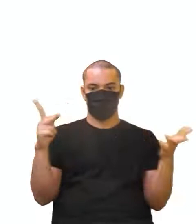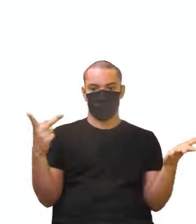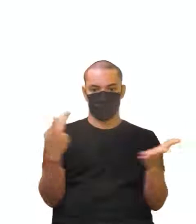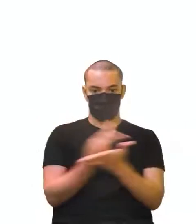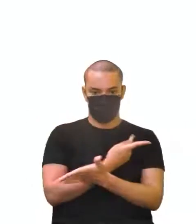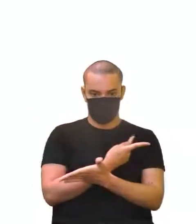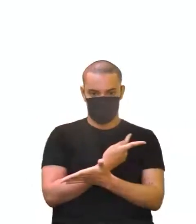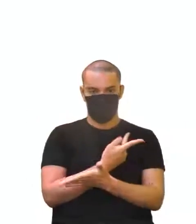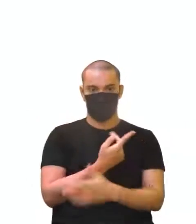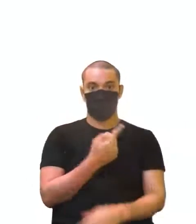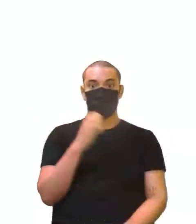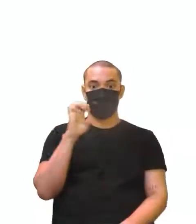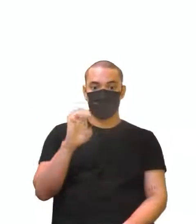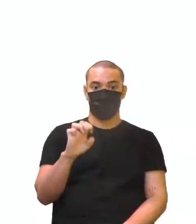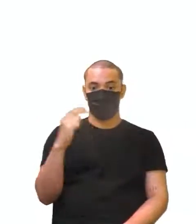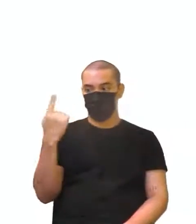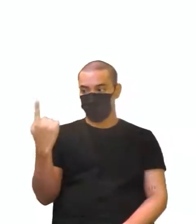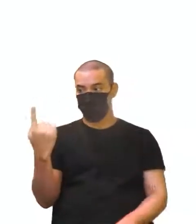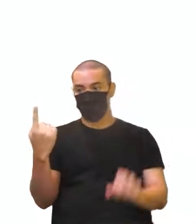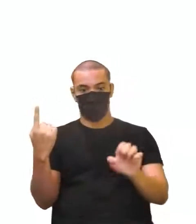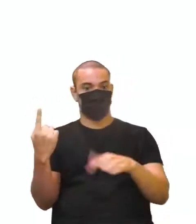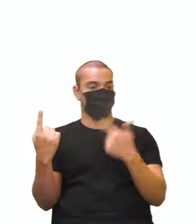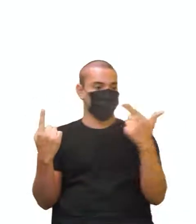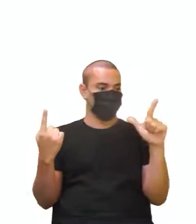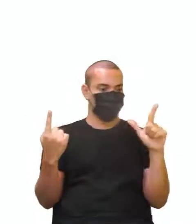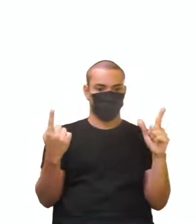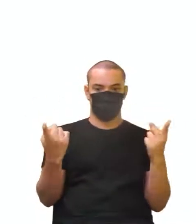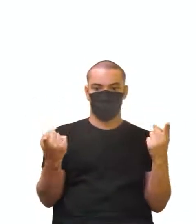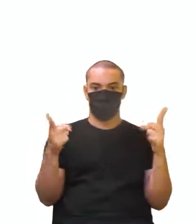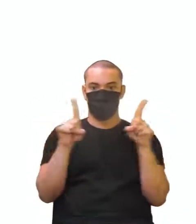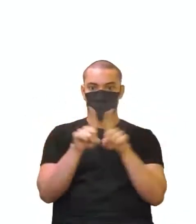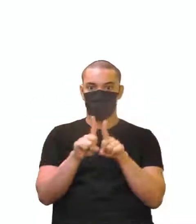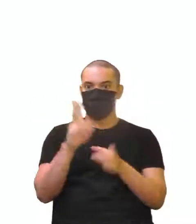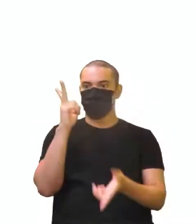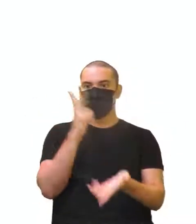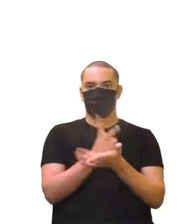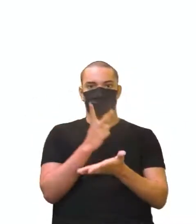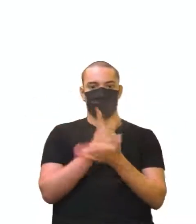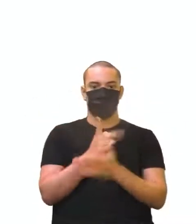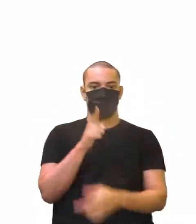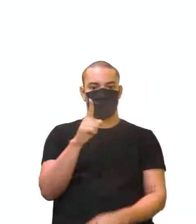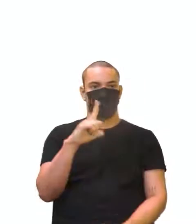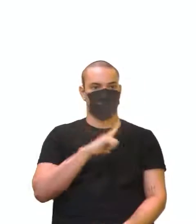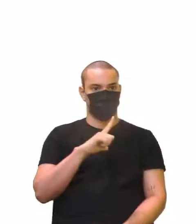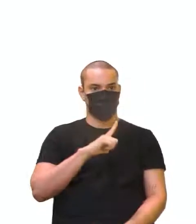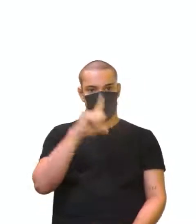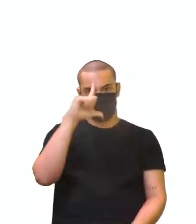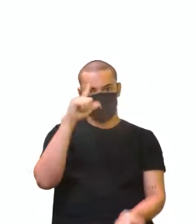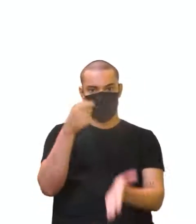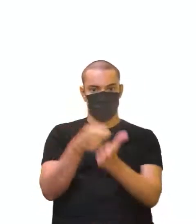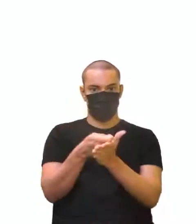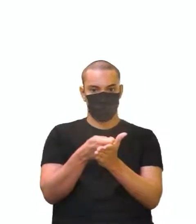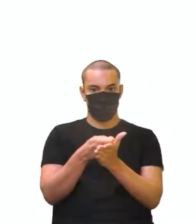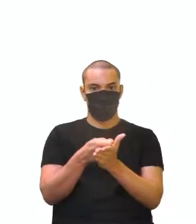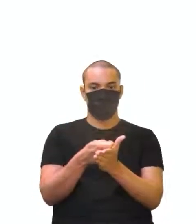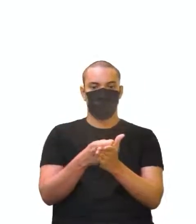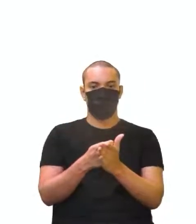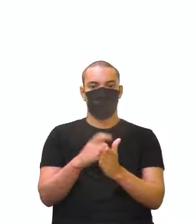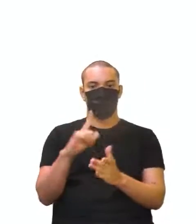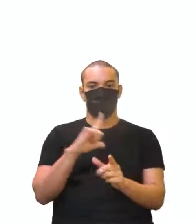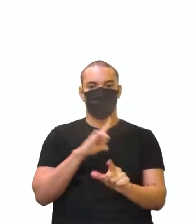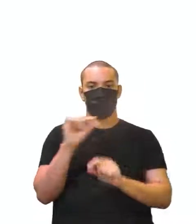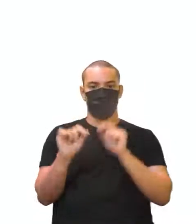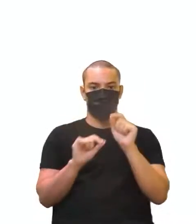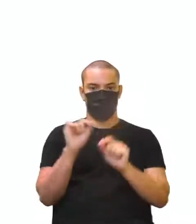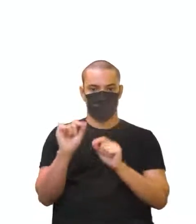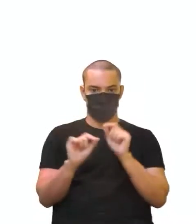ocorrer um evento e o outro evento? Toda vez que você tiver essa determinação aqui, com a probabilidade de acontecer